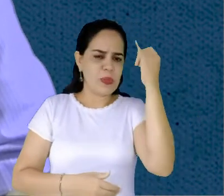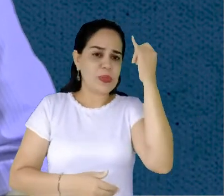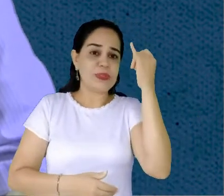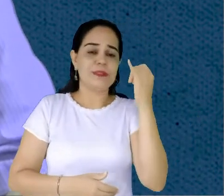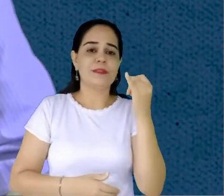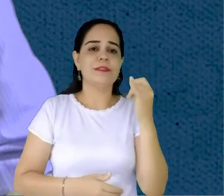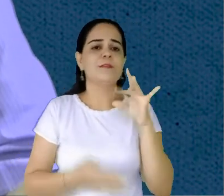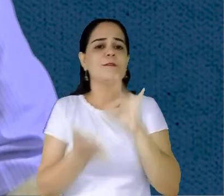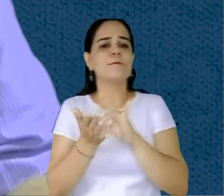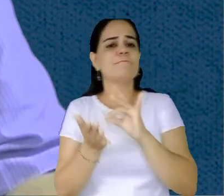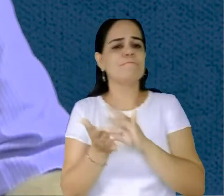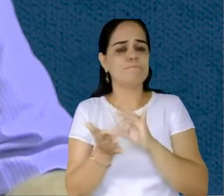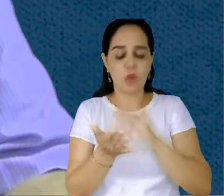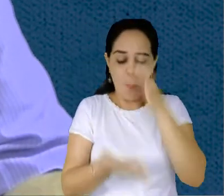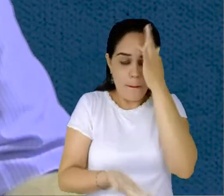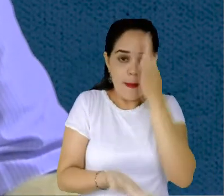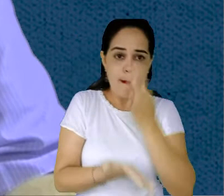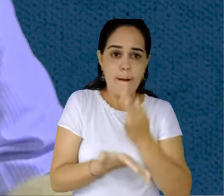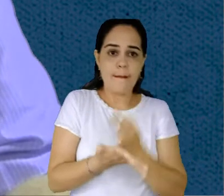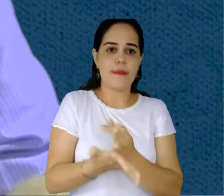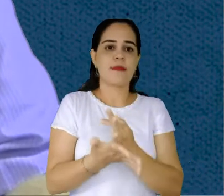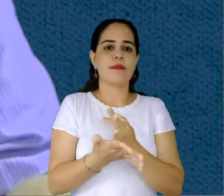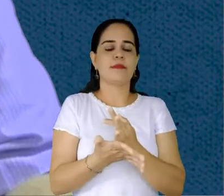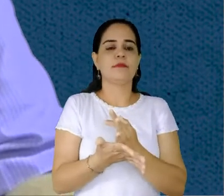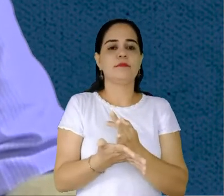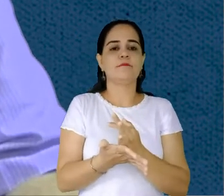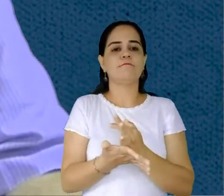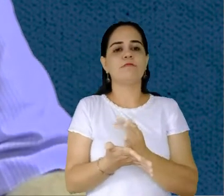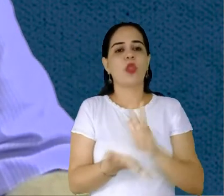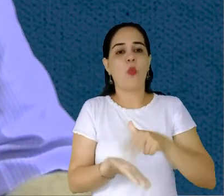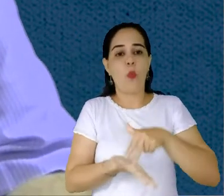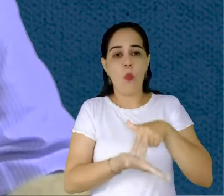Por isso é tão importante reafirmar nossa